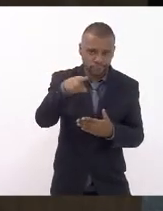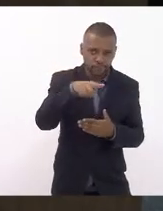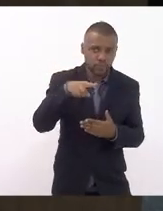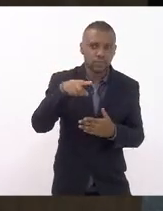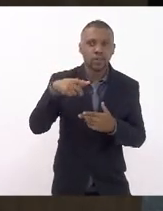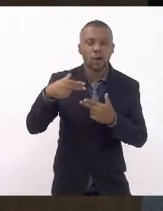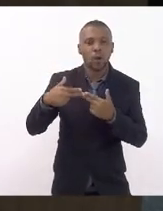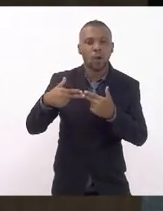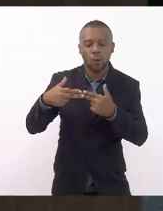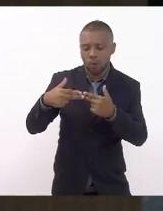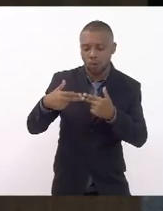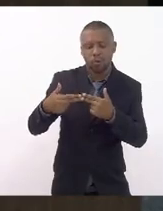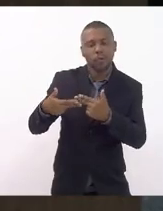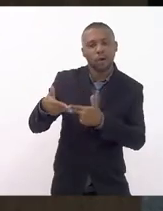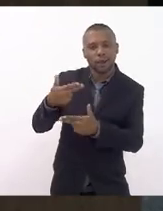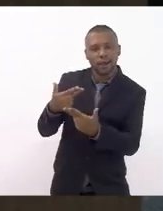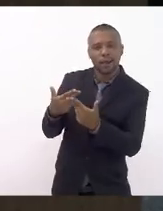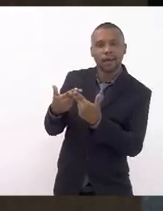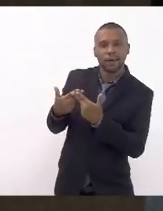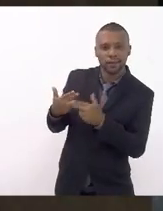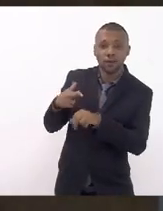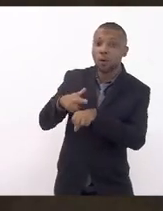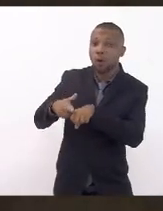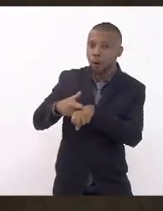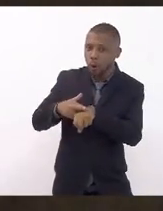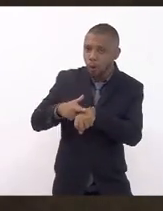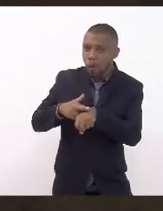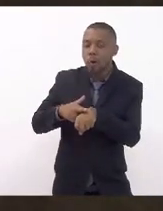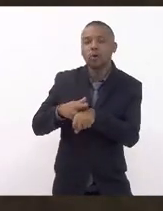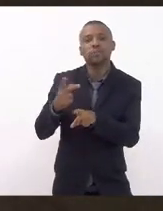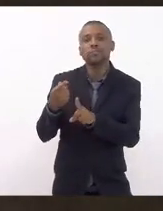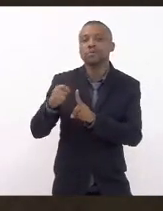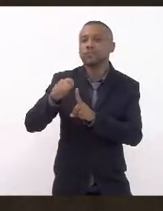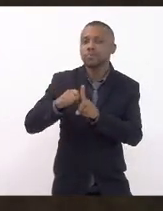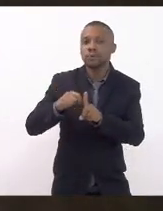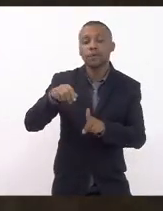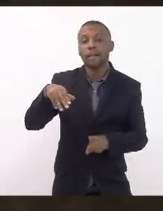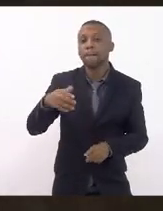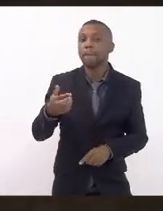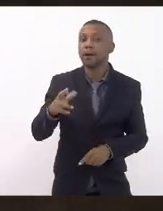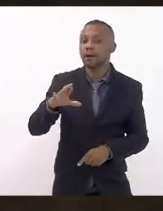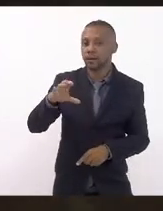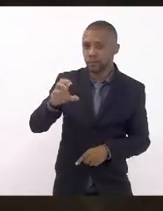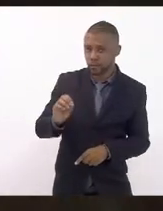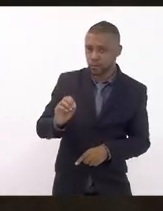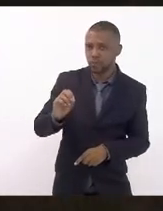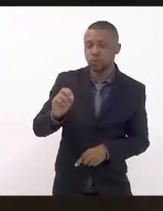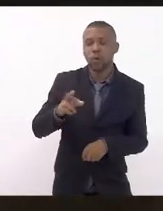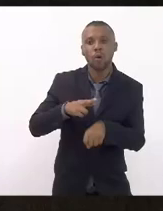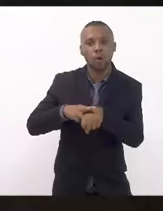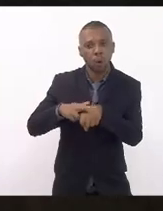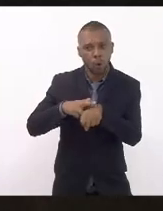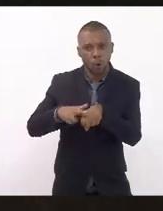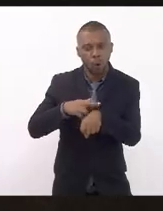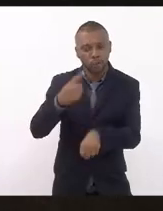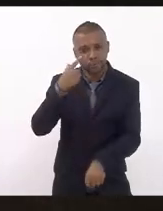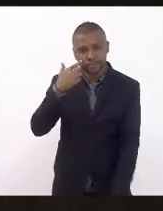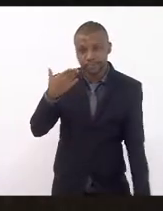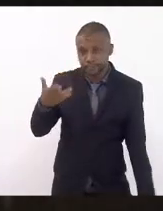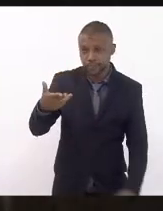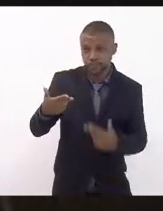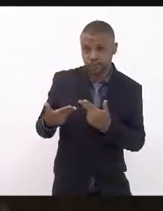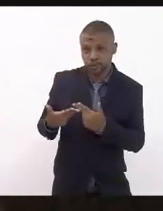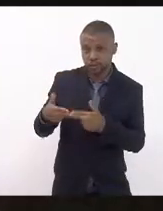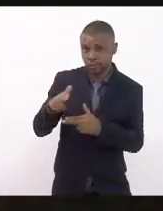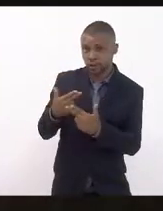lacinho roxo também do mês do março roxo, o lacinho da Unali, que Vossa Excelência é